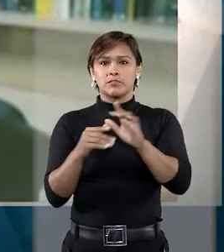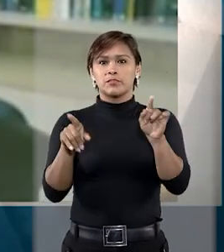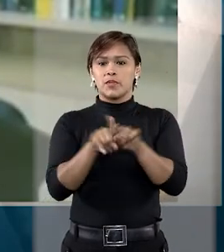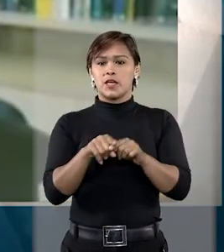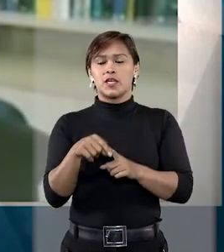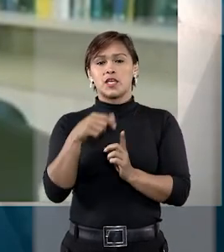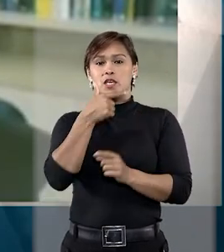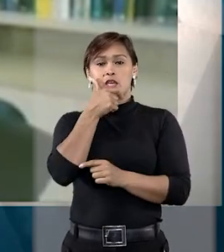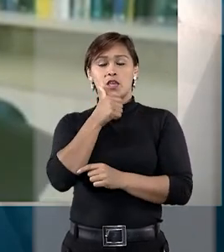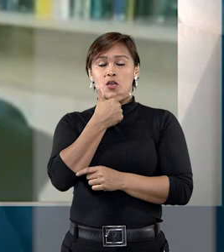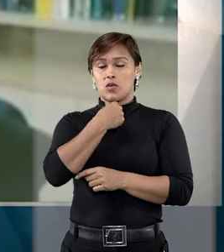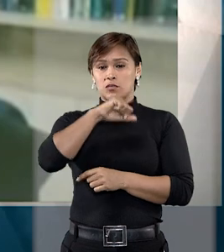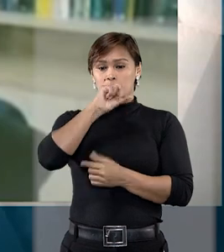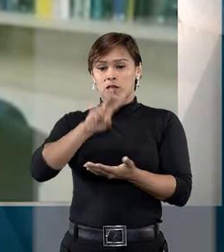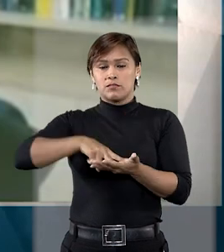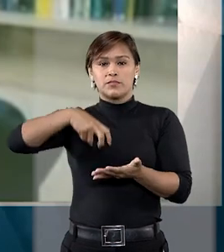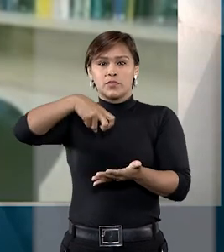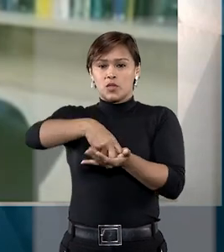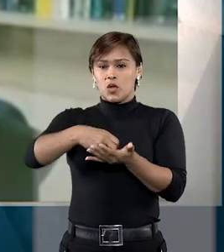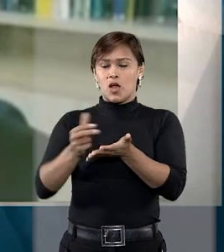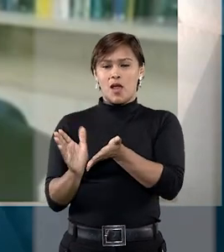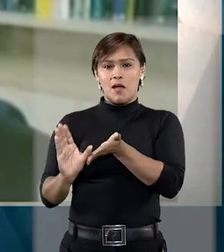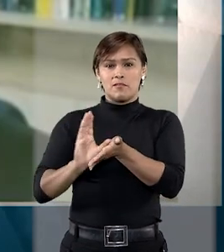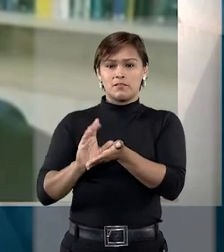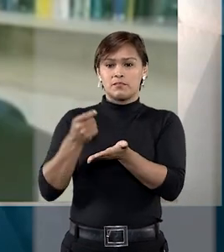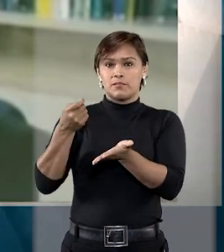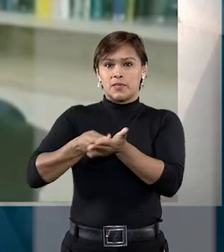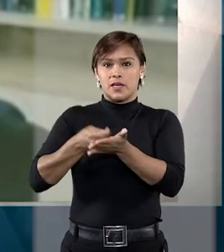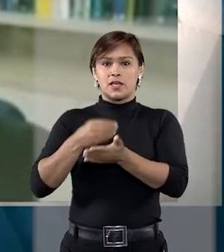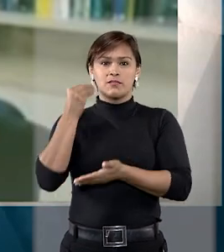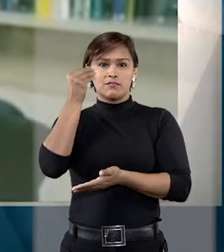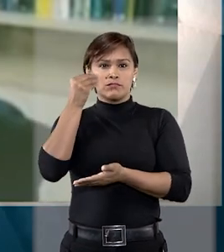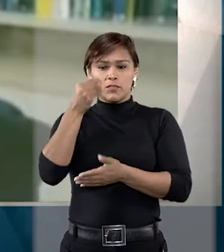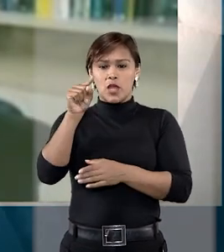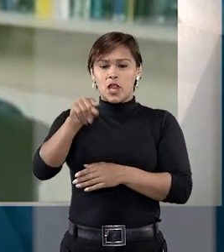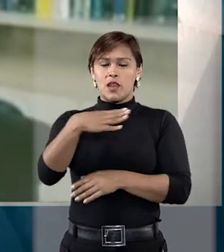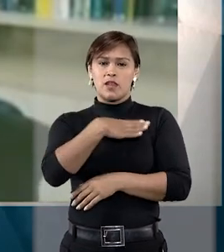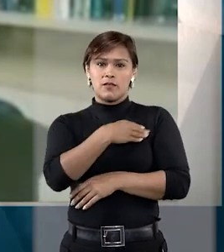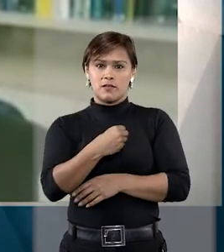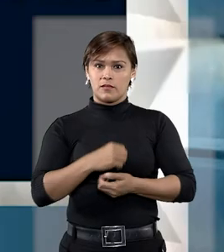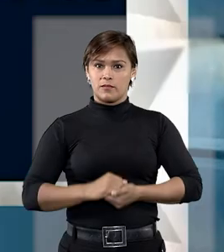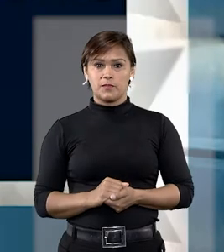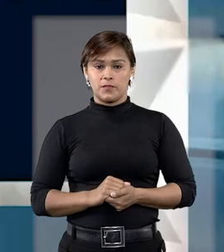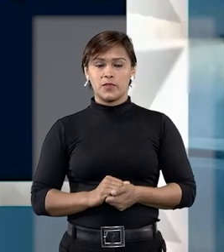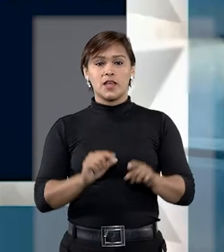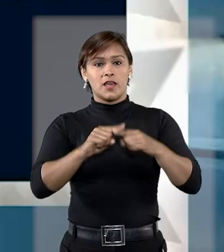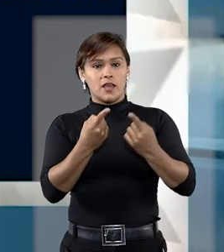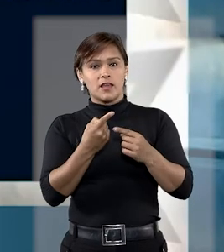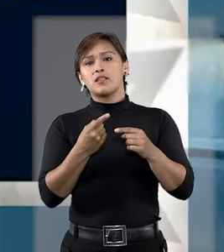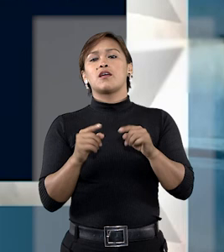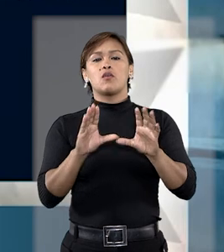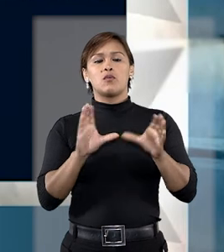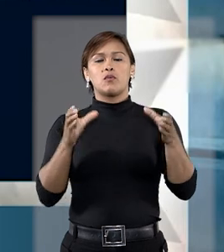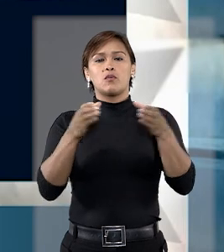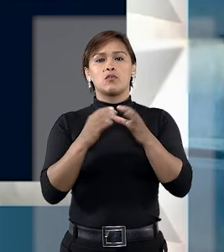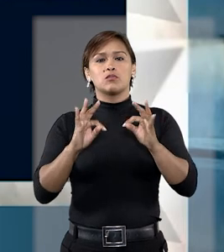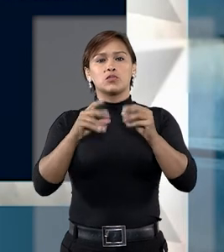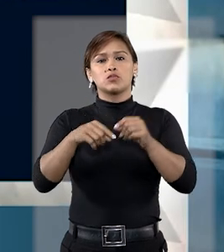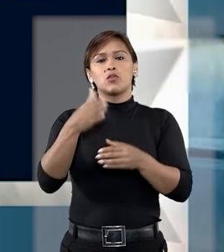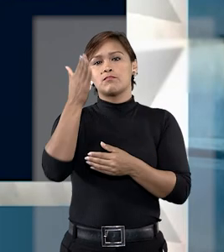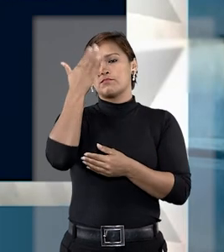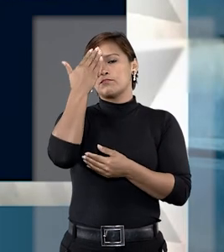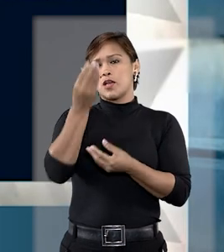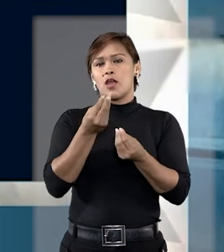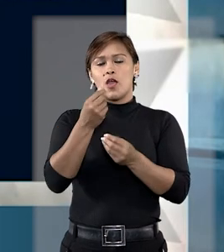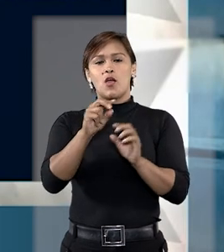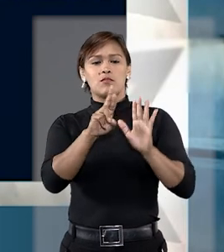para que os pais sejam condenados a reparar os danos experimentados pelos filhos. Desta forma, o colegiado considerou